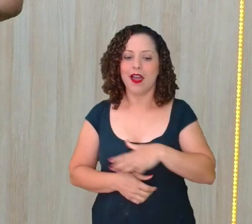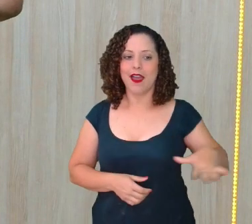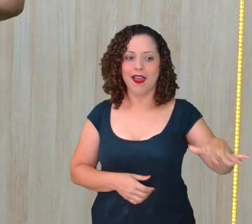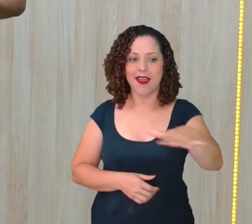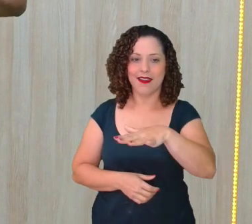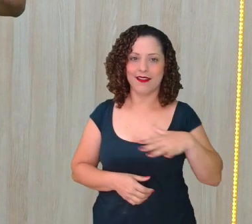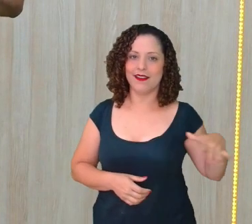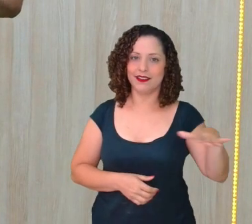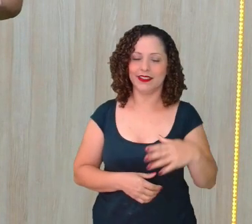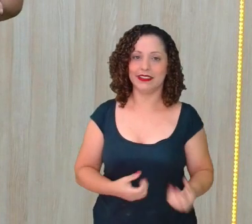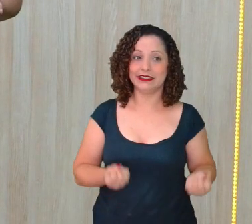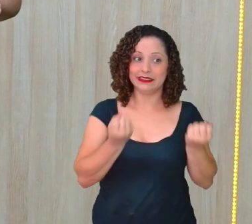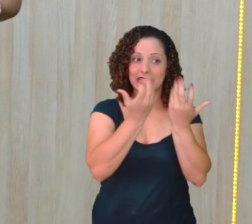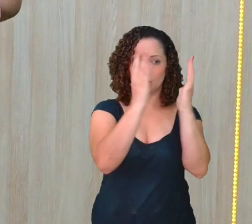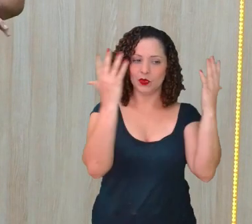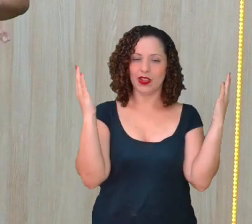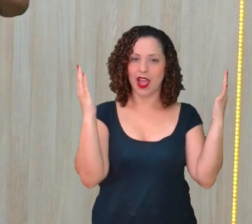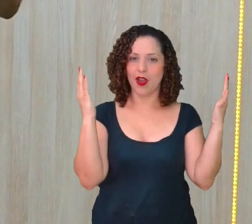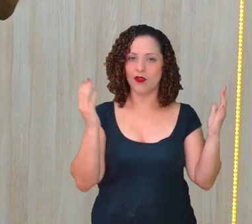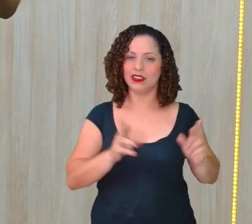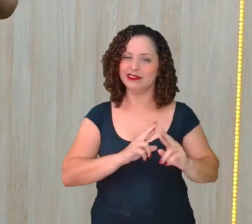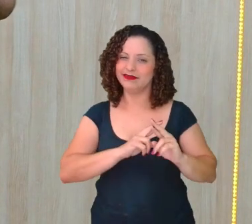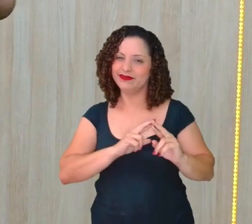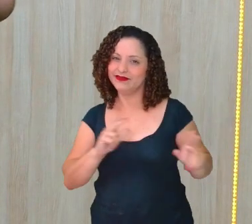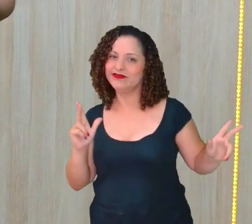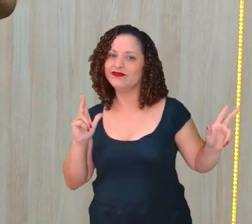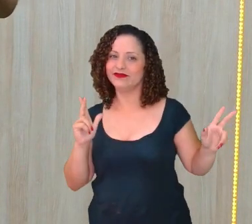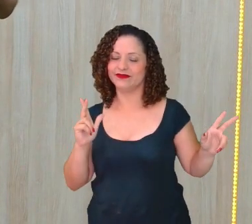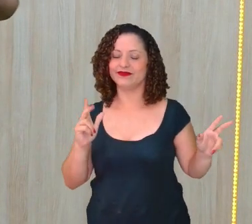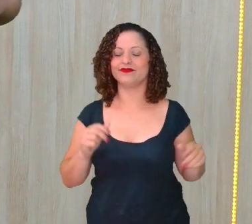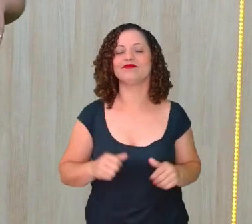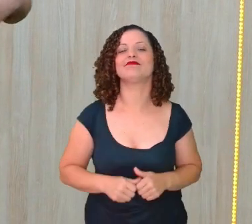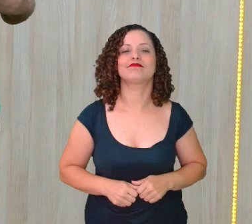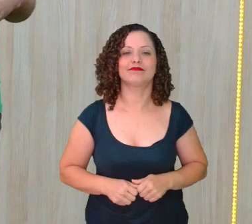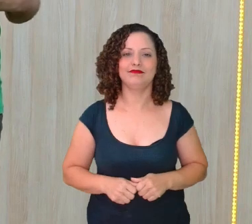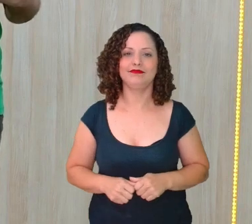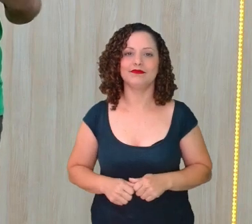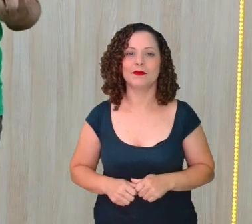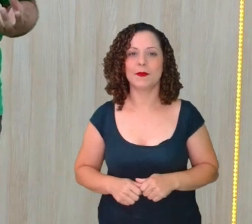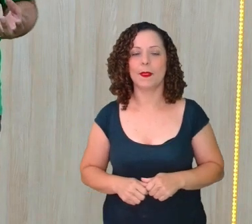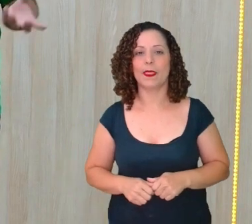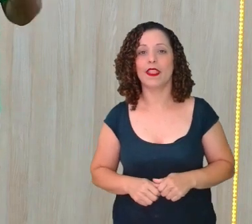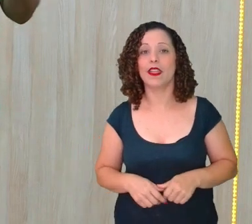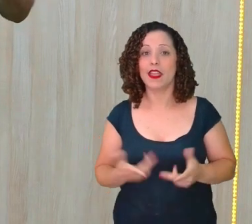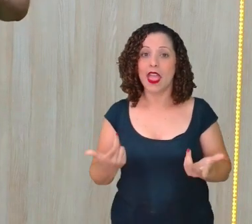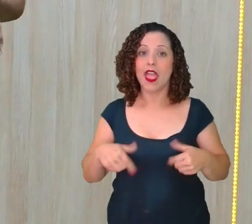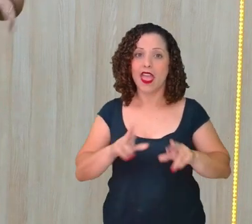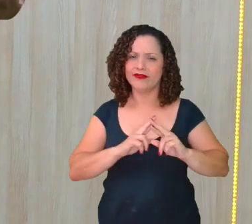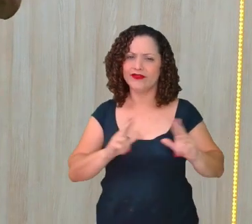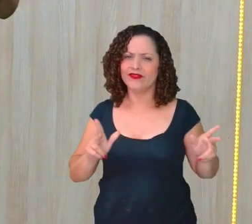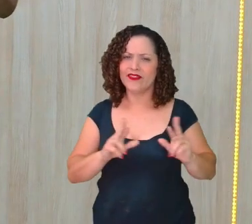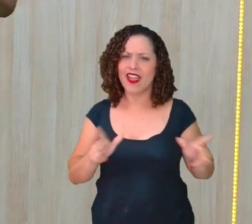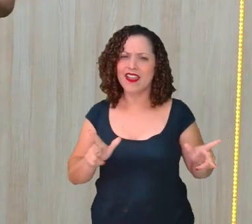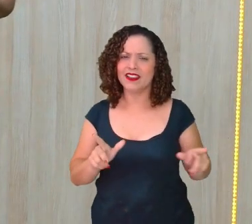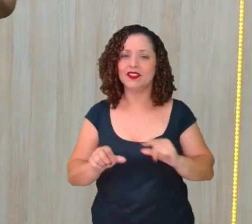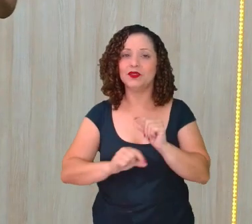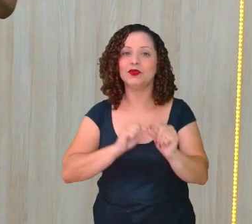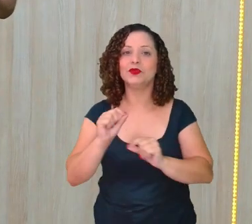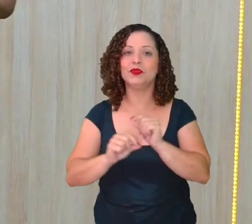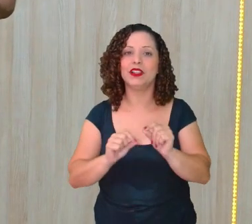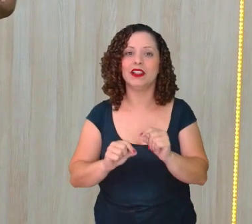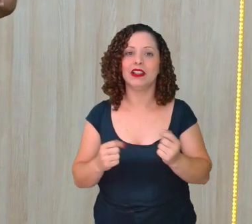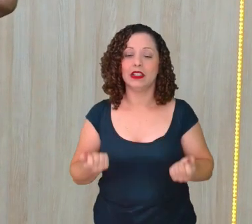é muito adequada, não é uma interação tão boa, tão amigável com o